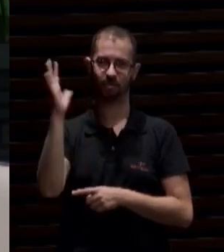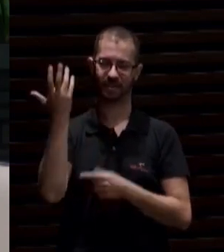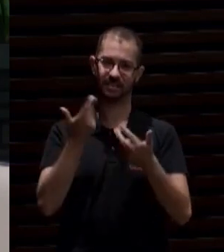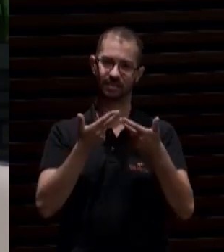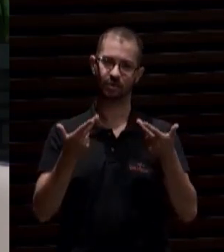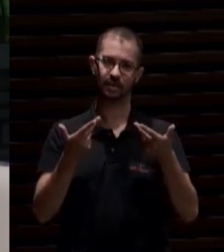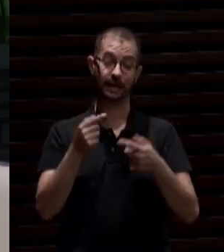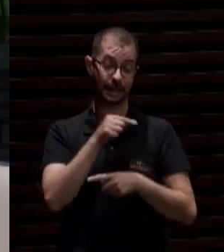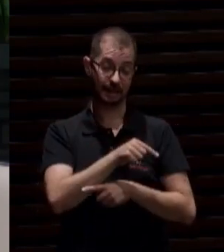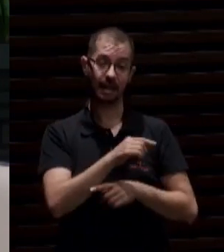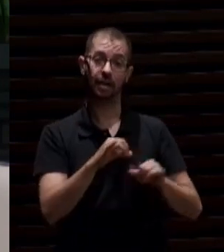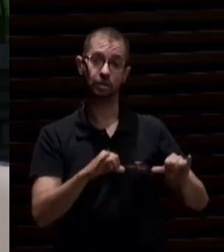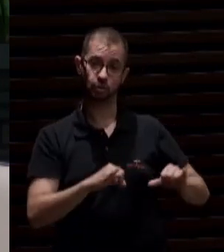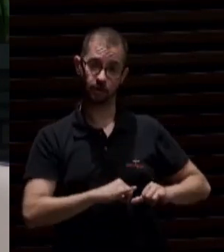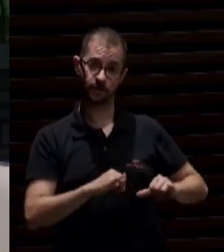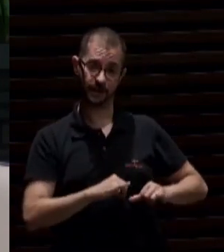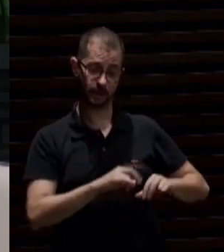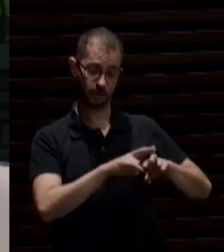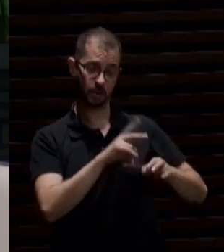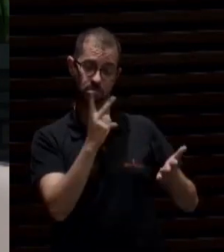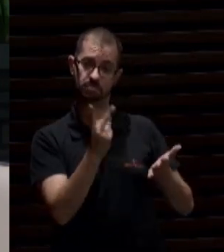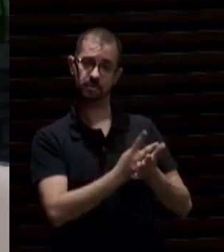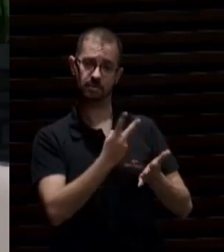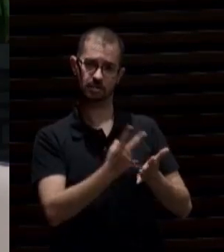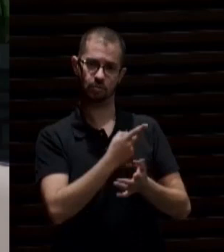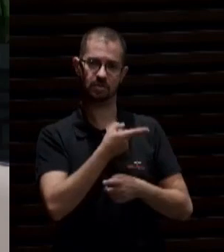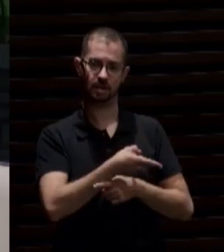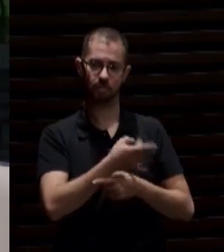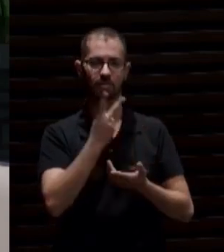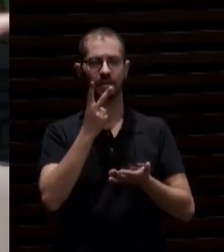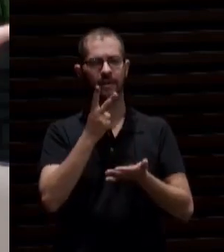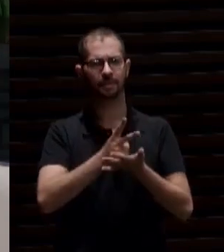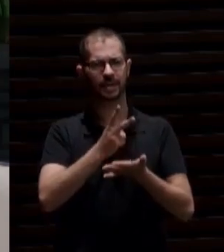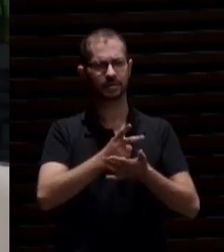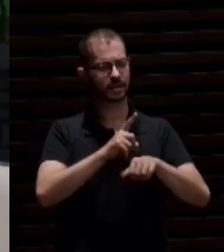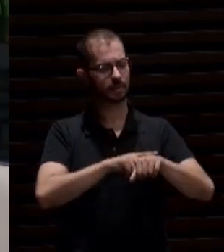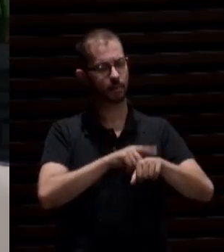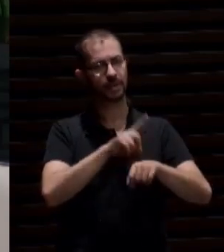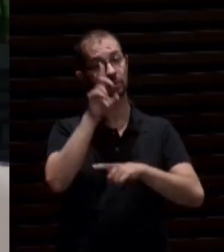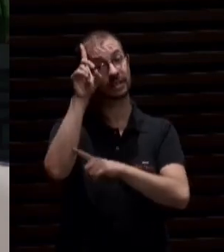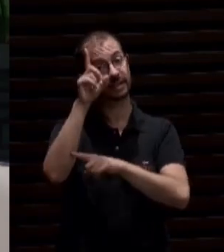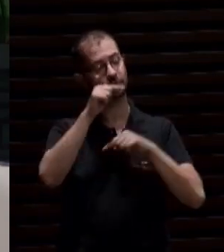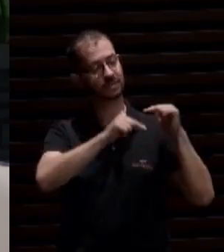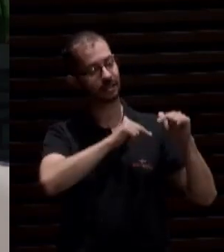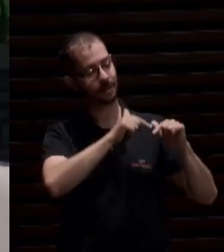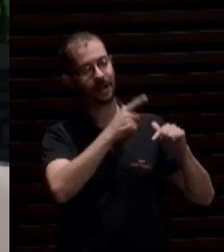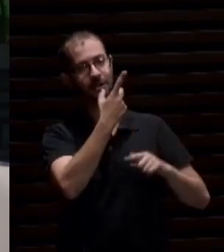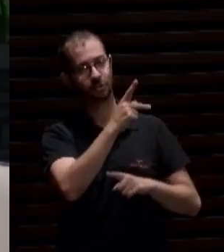Jonas está sofrendo as consequências dos seus atos, mesmo que naquele mesmo momento Deus está trabalhando no seu coração.